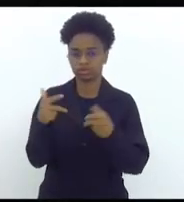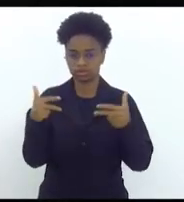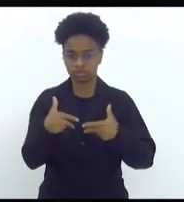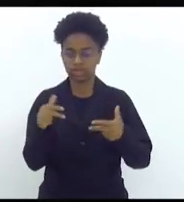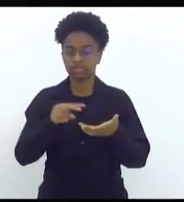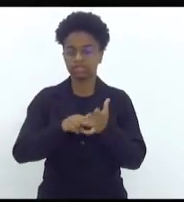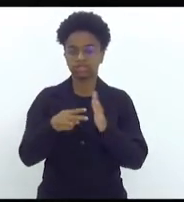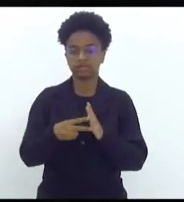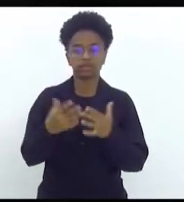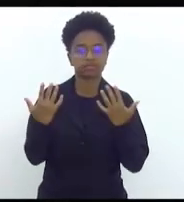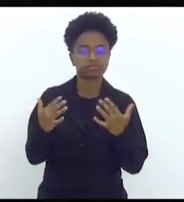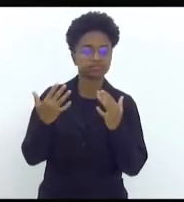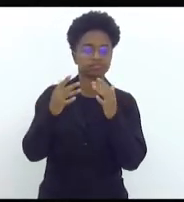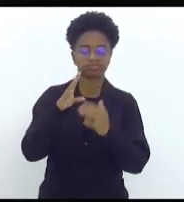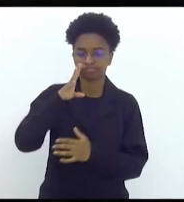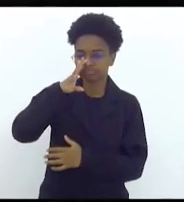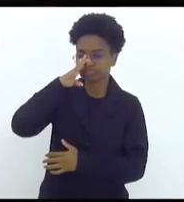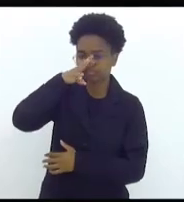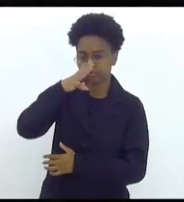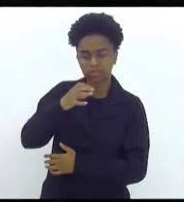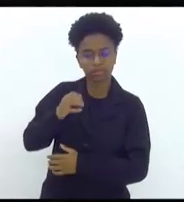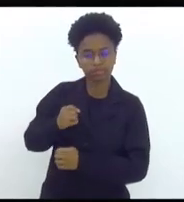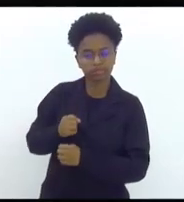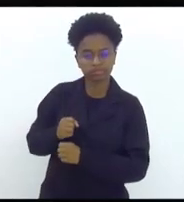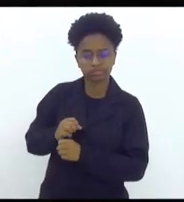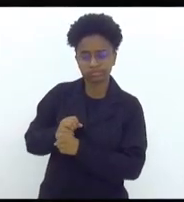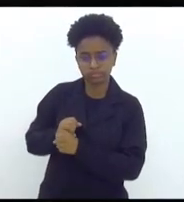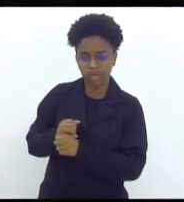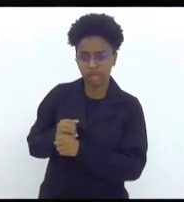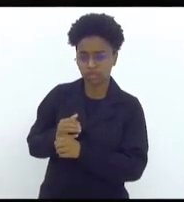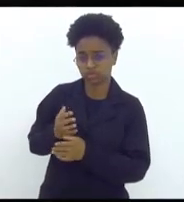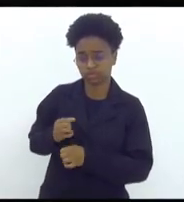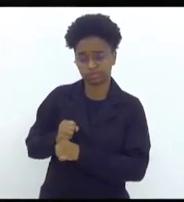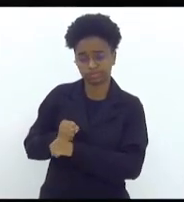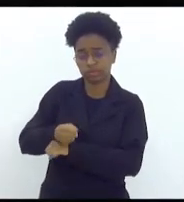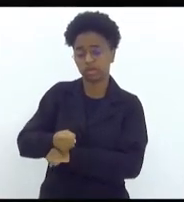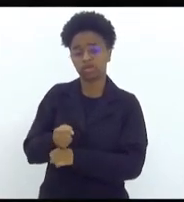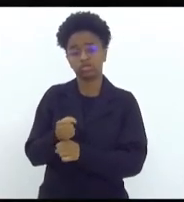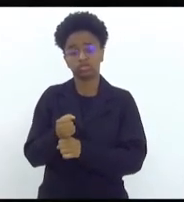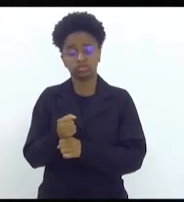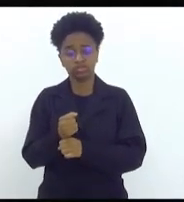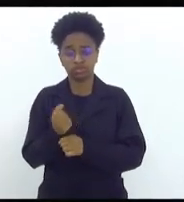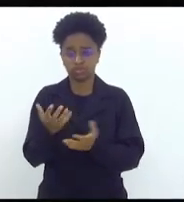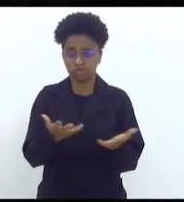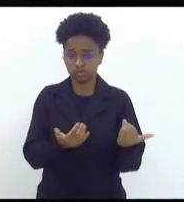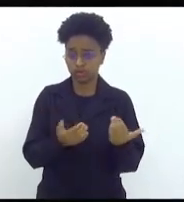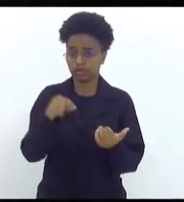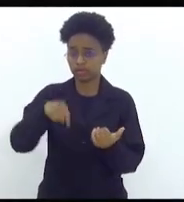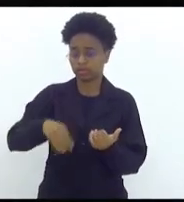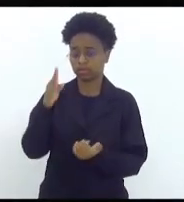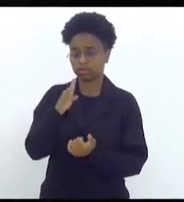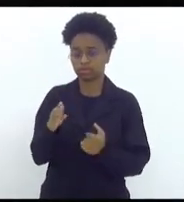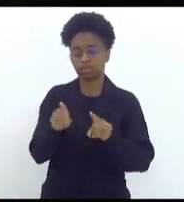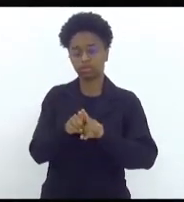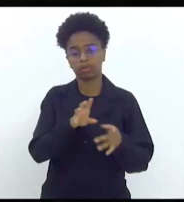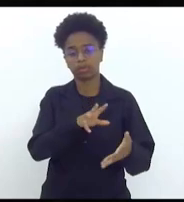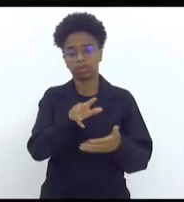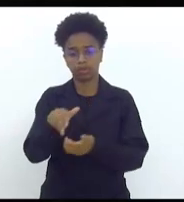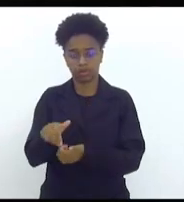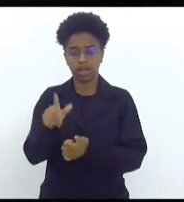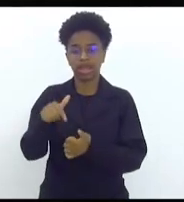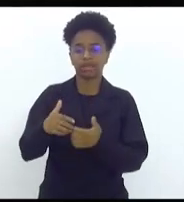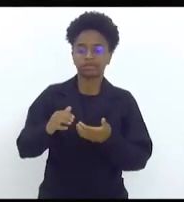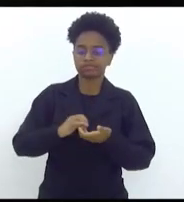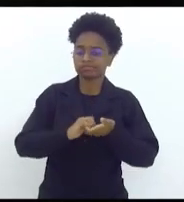saudar a resistência histórica da Juventude das nossas periferias Brasil mundo afora é saudar